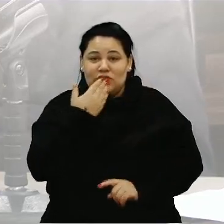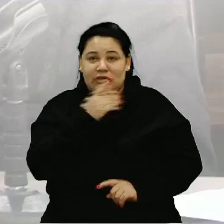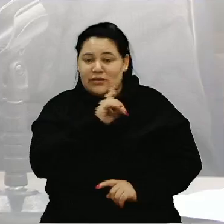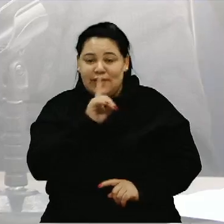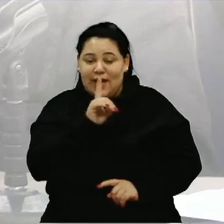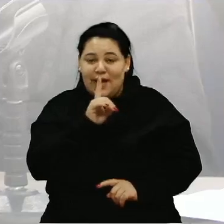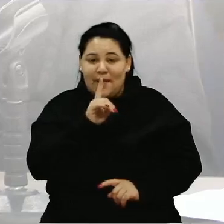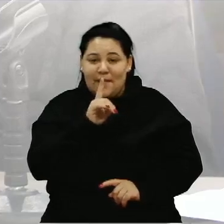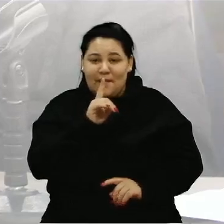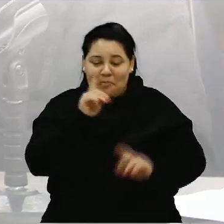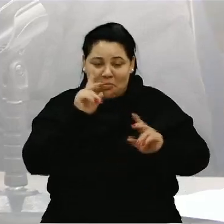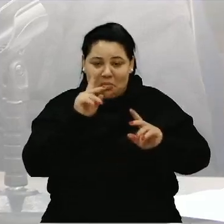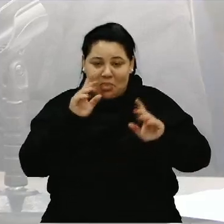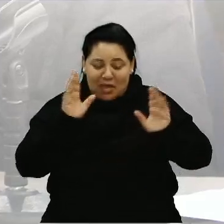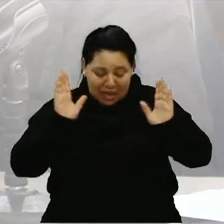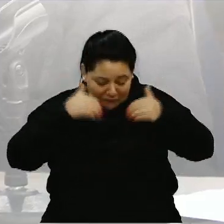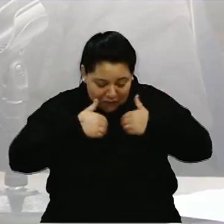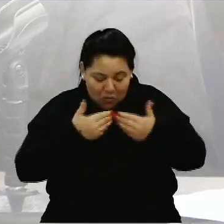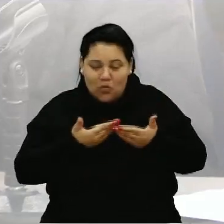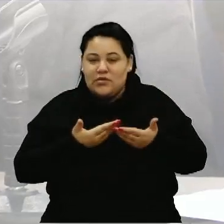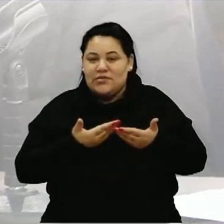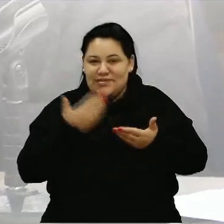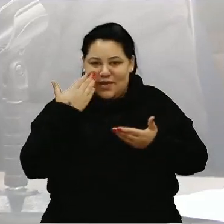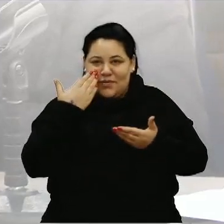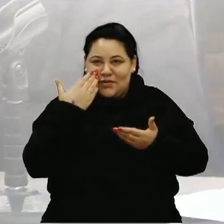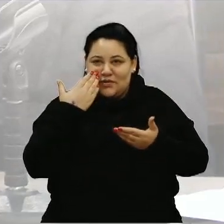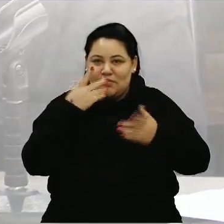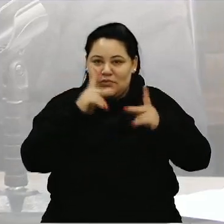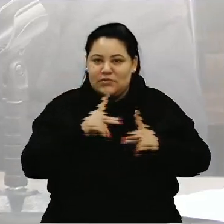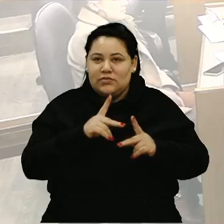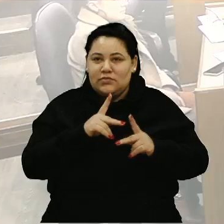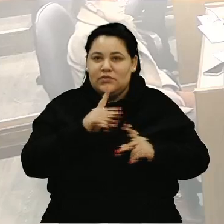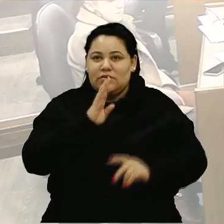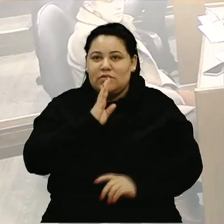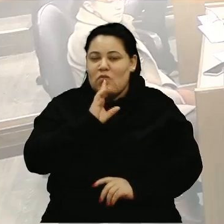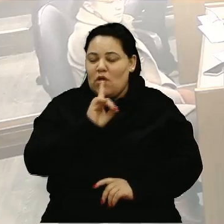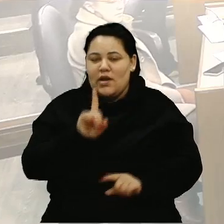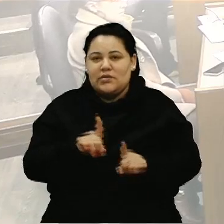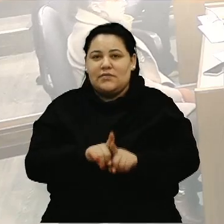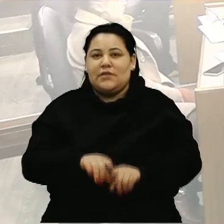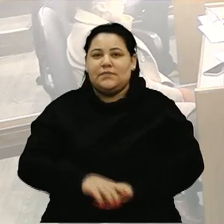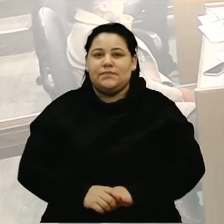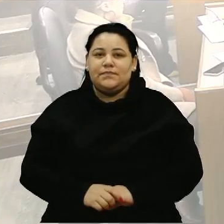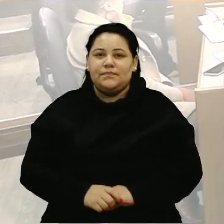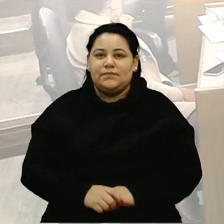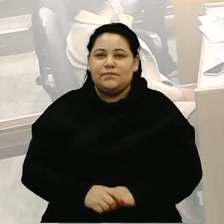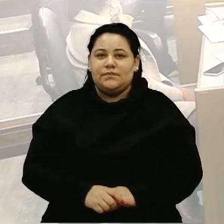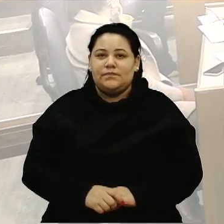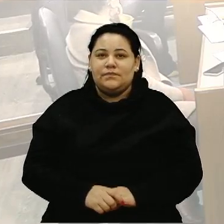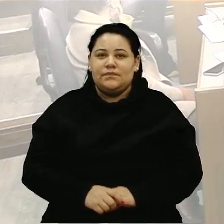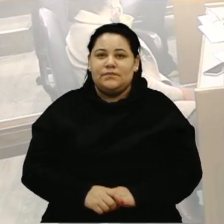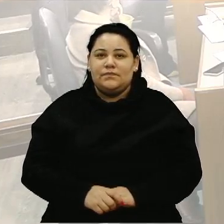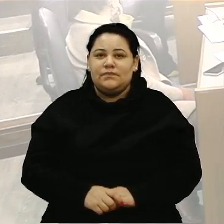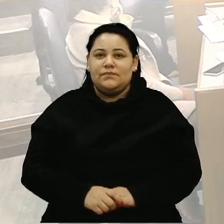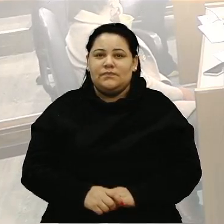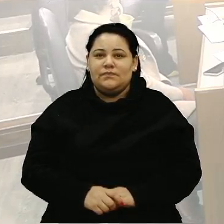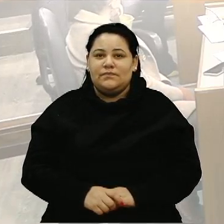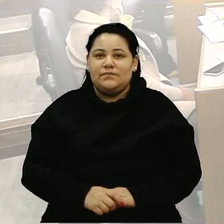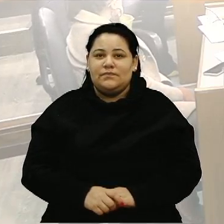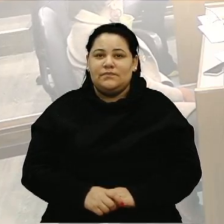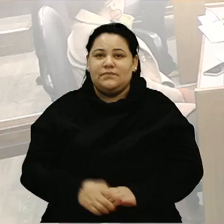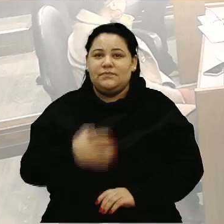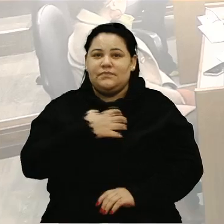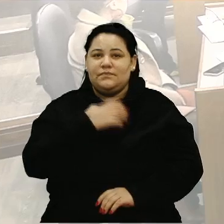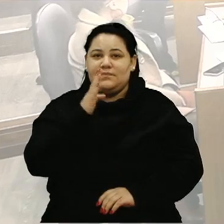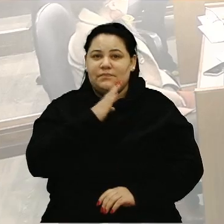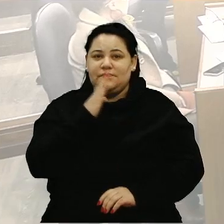dele. Ele está pensando em todos, inclusive pessoas que ele não conhece. Vereador Rafael. Obrigado. Sua parte, que não seja de forma rápida, sim. Parabenizar